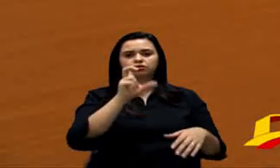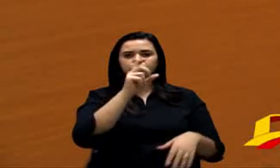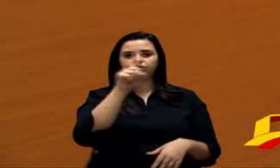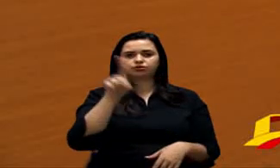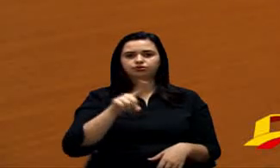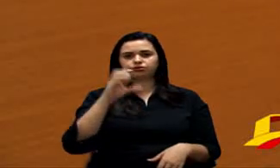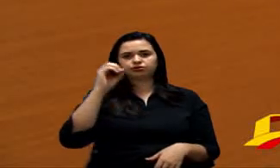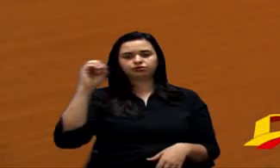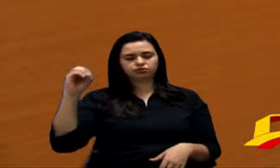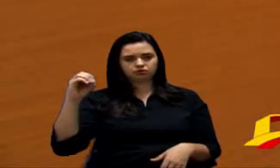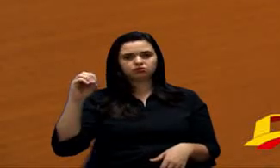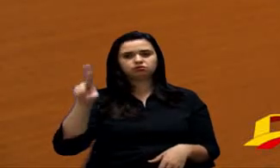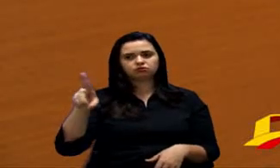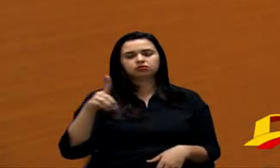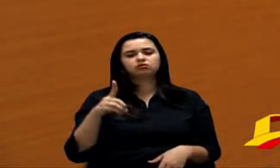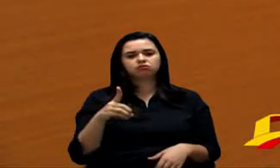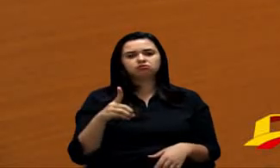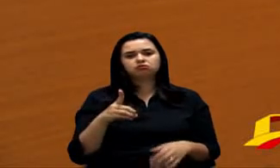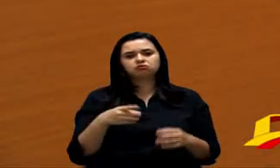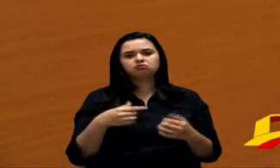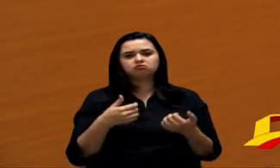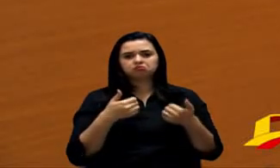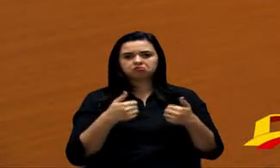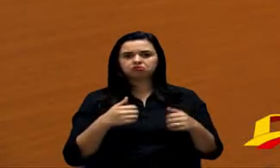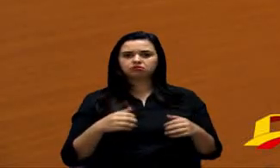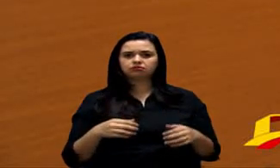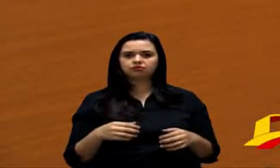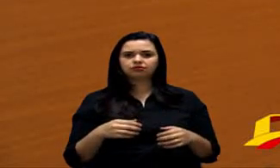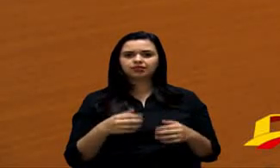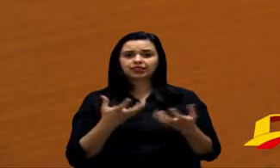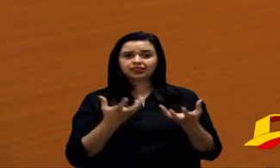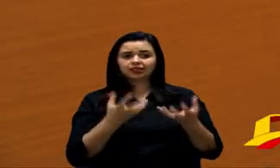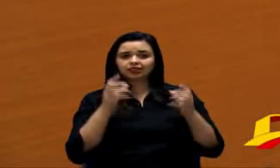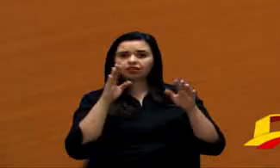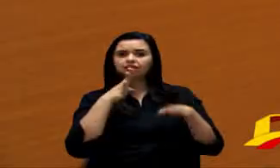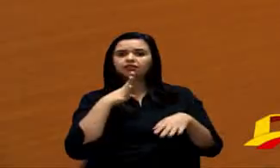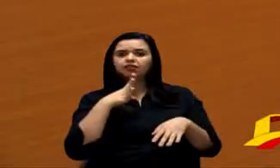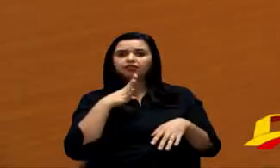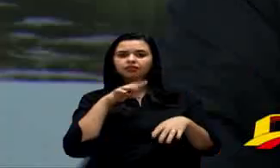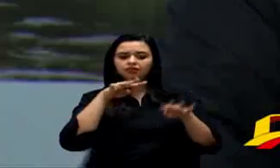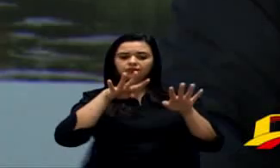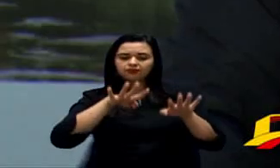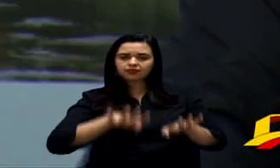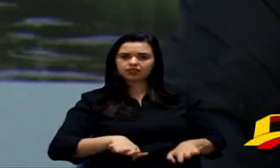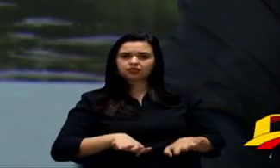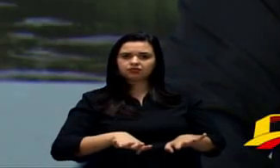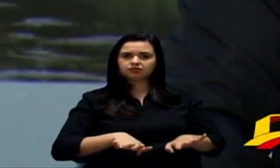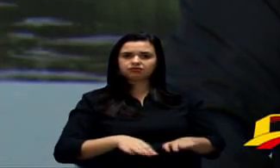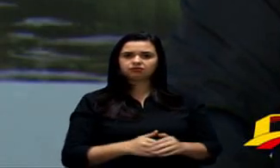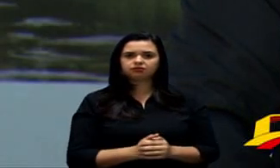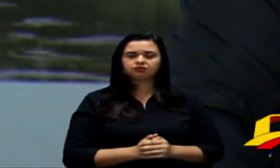sempre esteve à disposição pela permanência do Sandro. Os técnicos da SEMA,